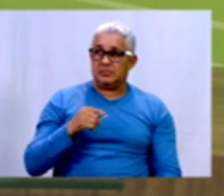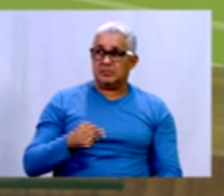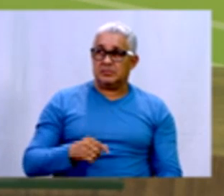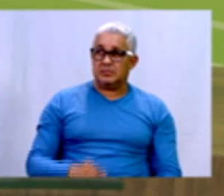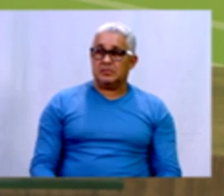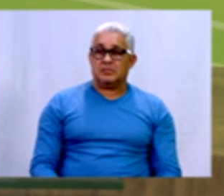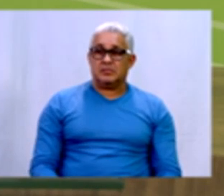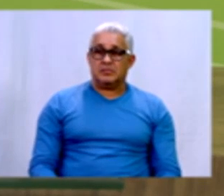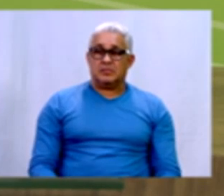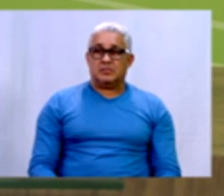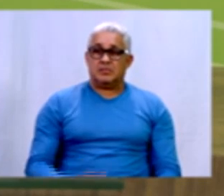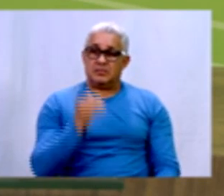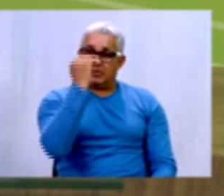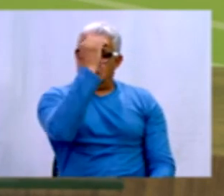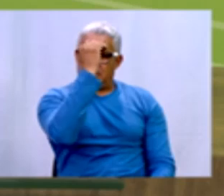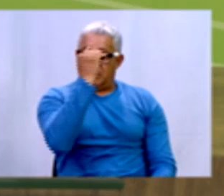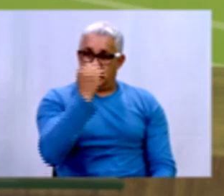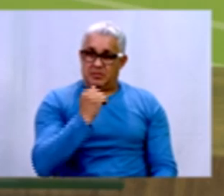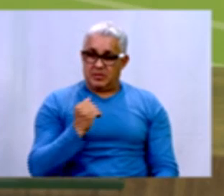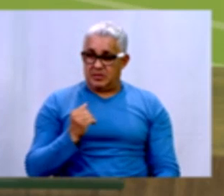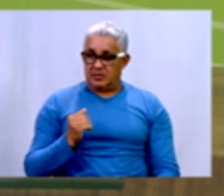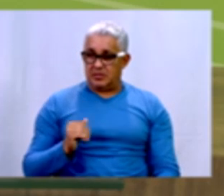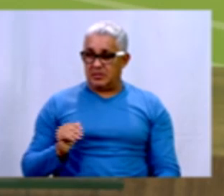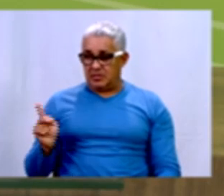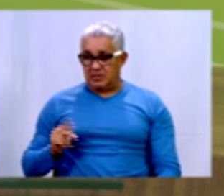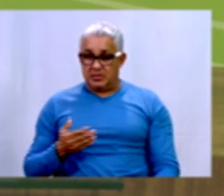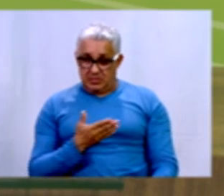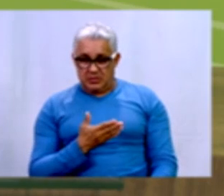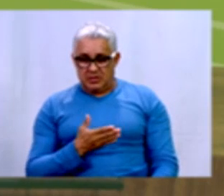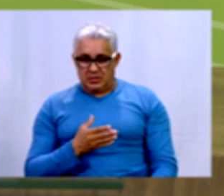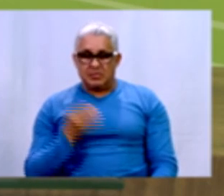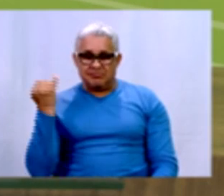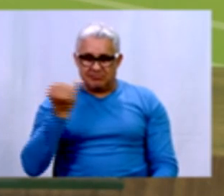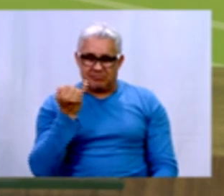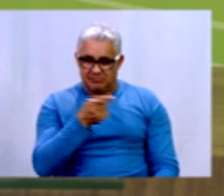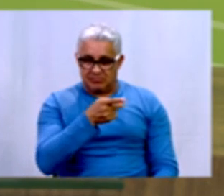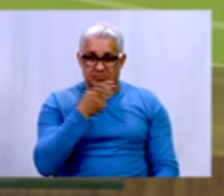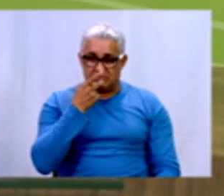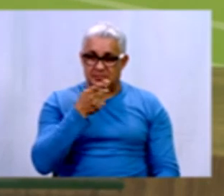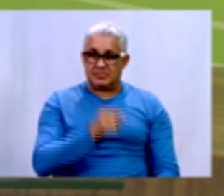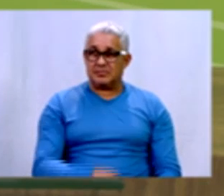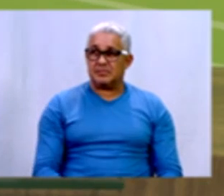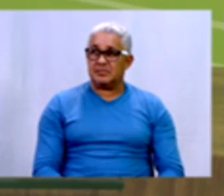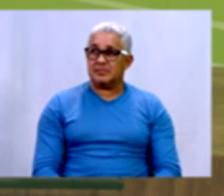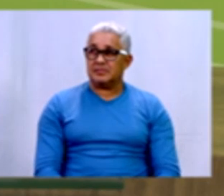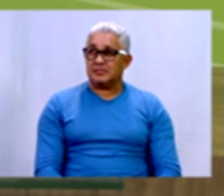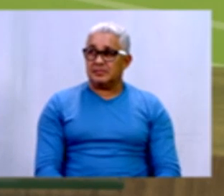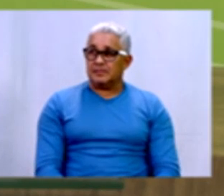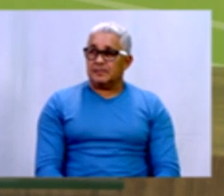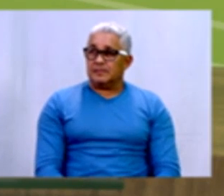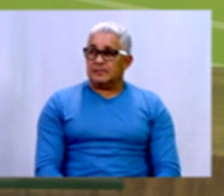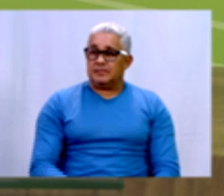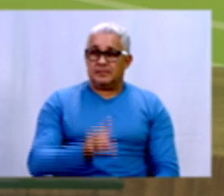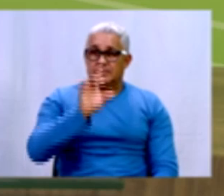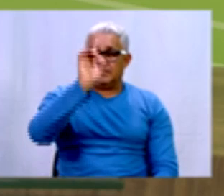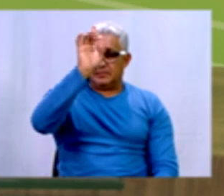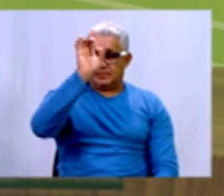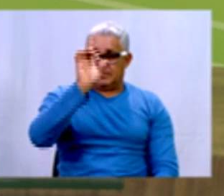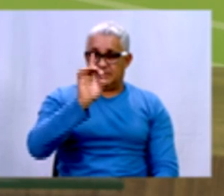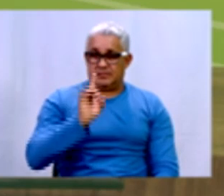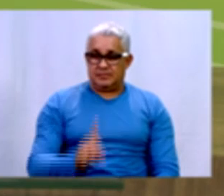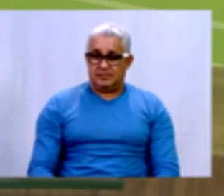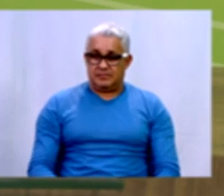pontos que o professor está citando, né, são realmente bem relevantes. O quanto